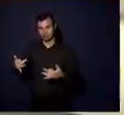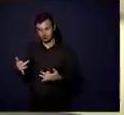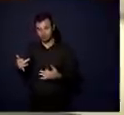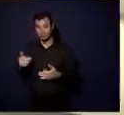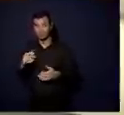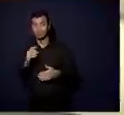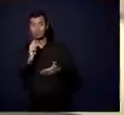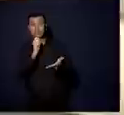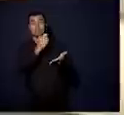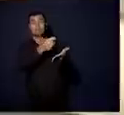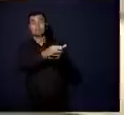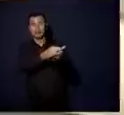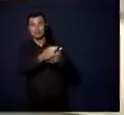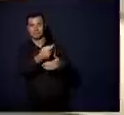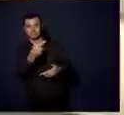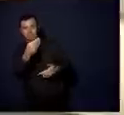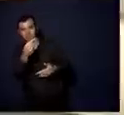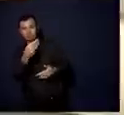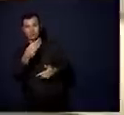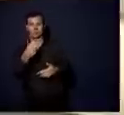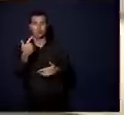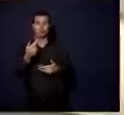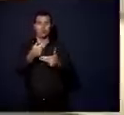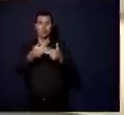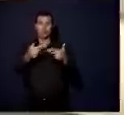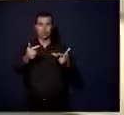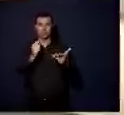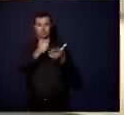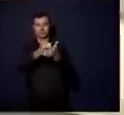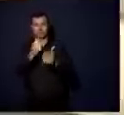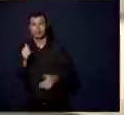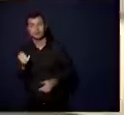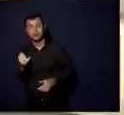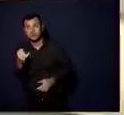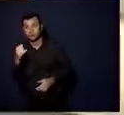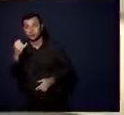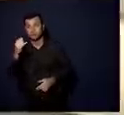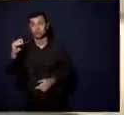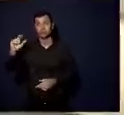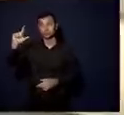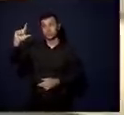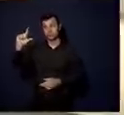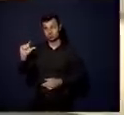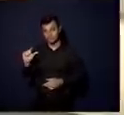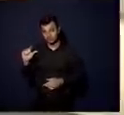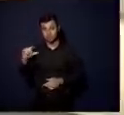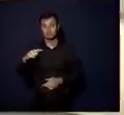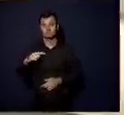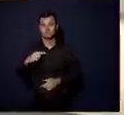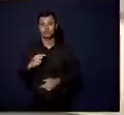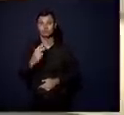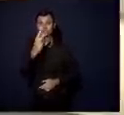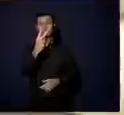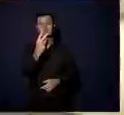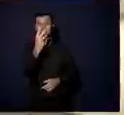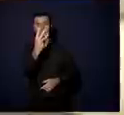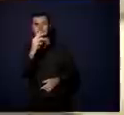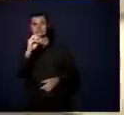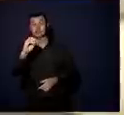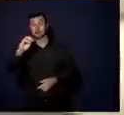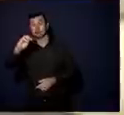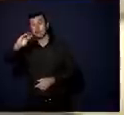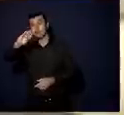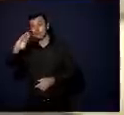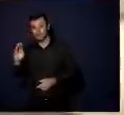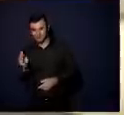déficit primário esse ano receitamento de despesa sem juros o que saiu do orçamento foi um buraco fiscal de 230 bilhões mas o